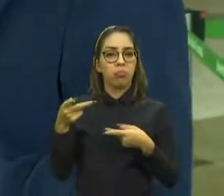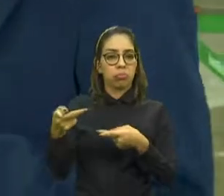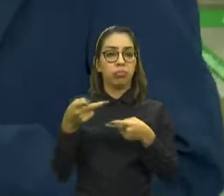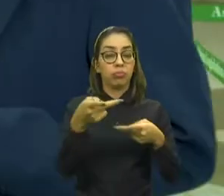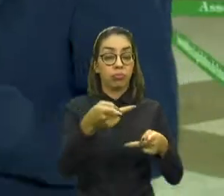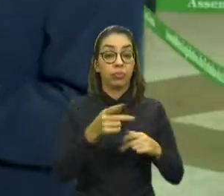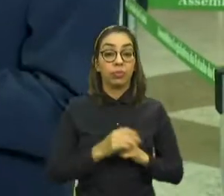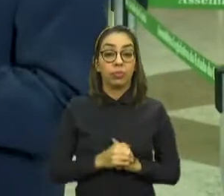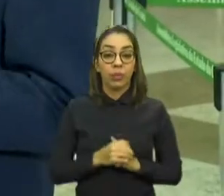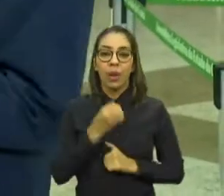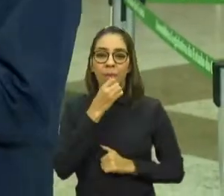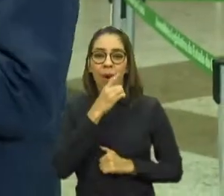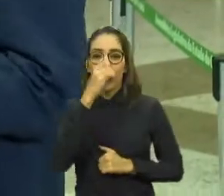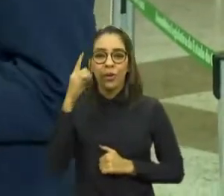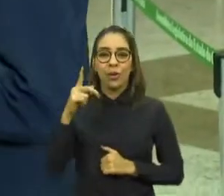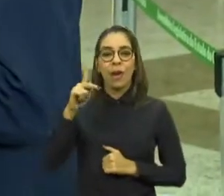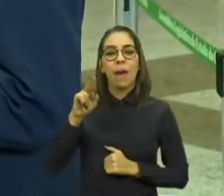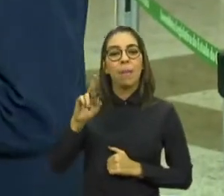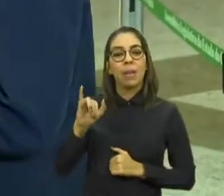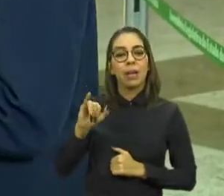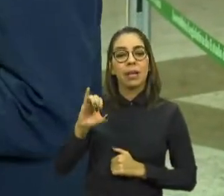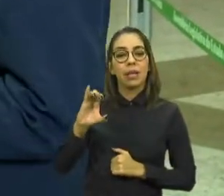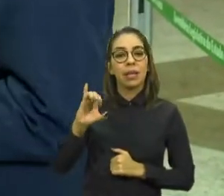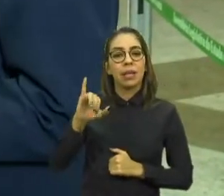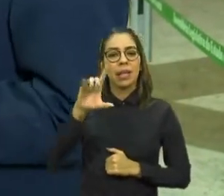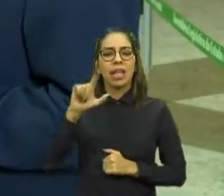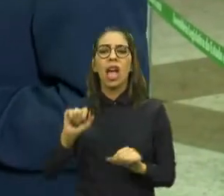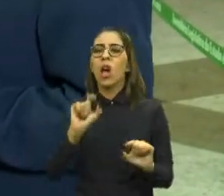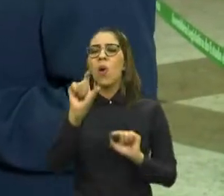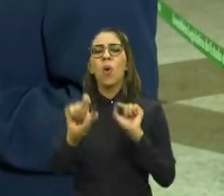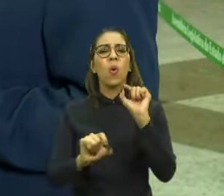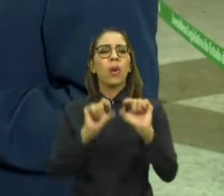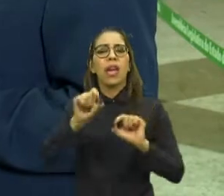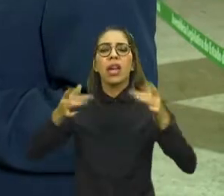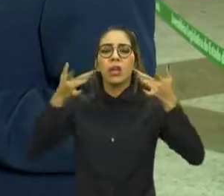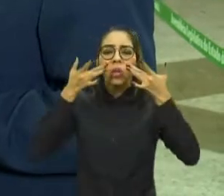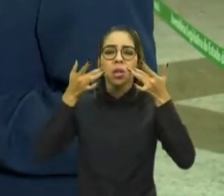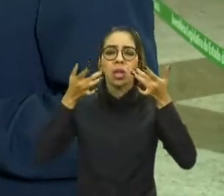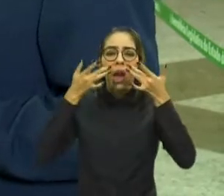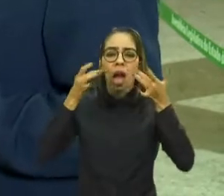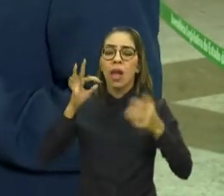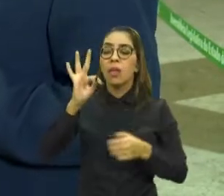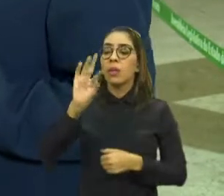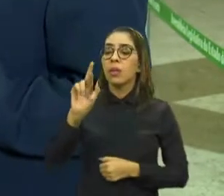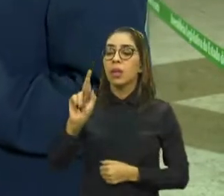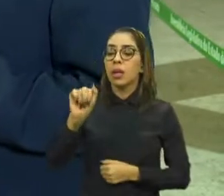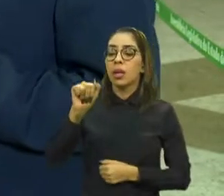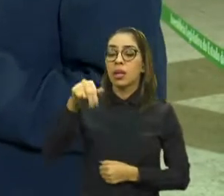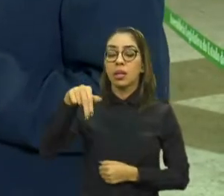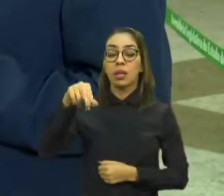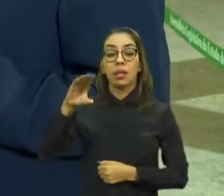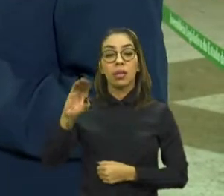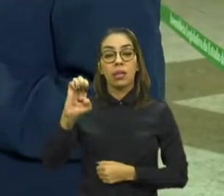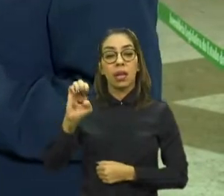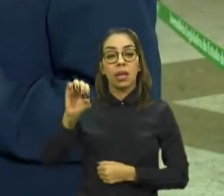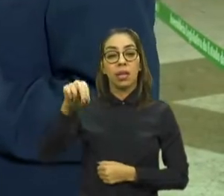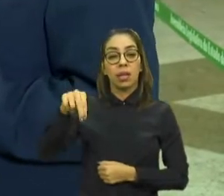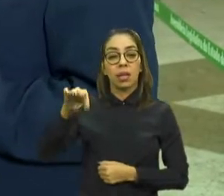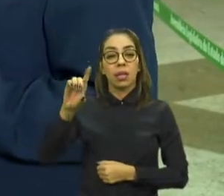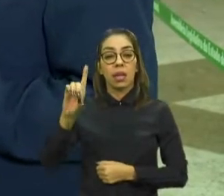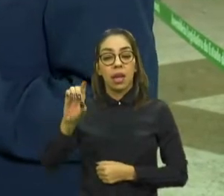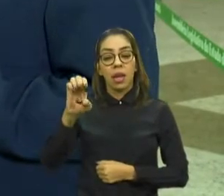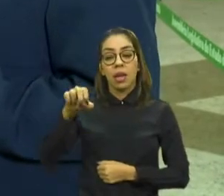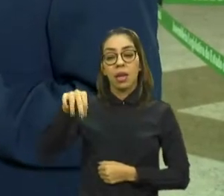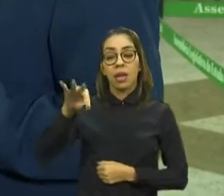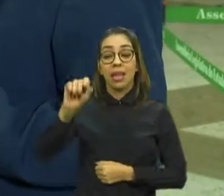Priscila. Dá para definir o que é teatro transcendental, em primeiro lugar? Bom dia. Teatro transcendental, a gente sempre explica, porque sempre